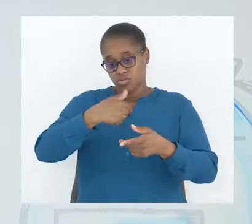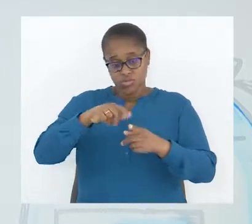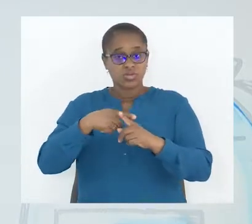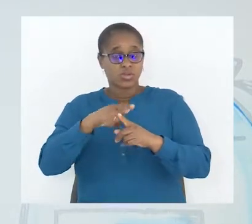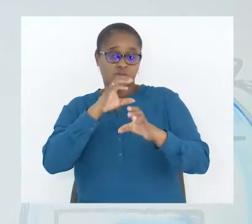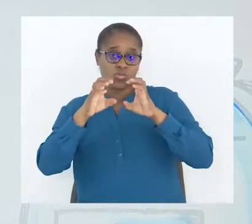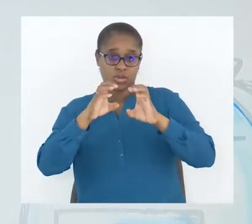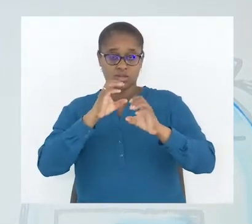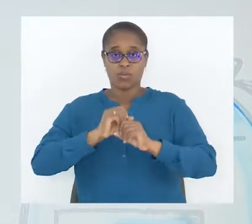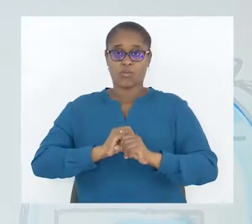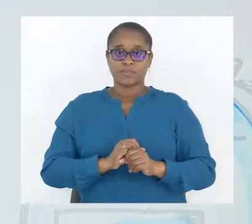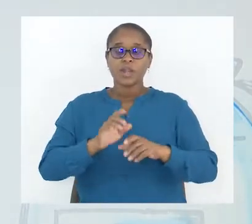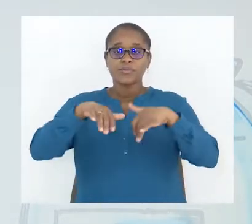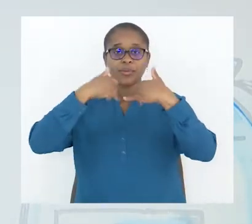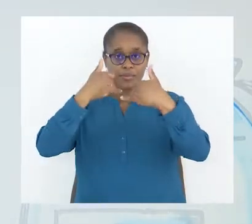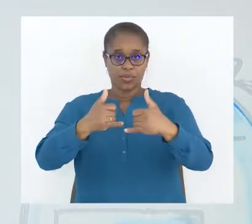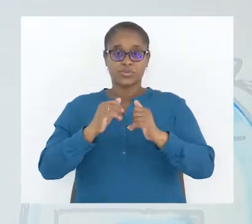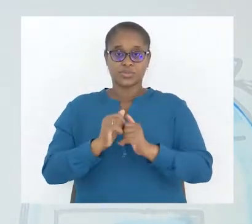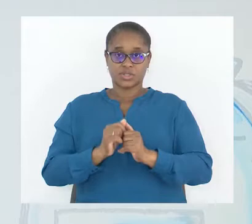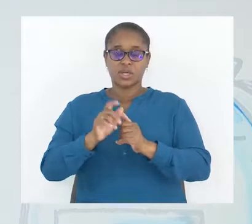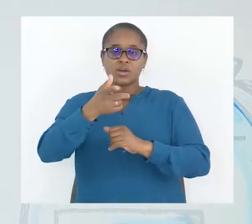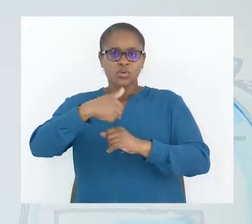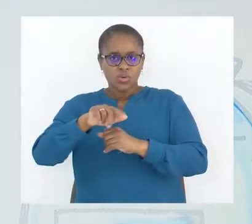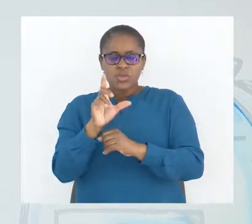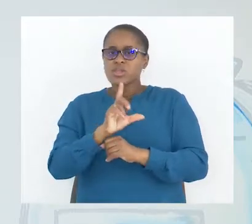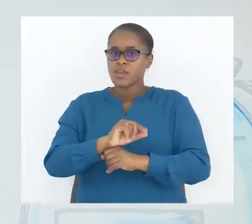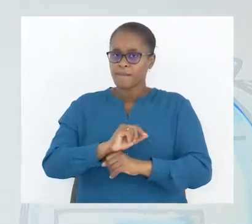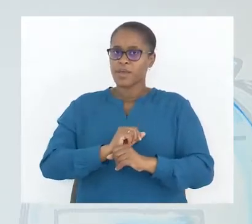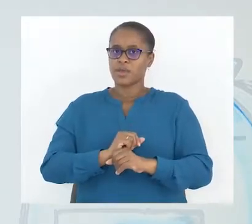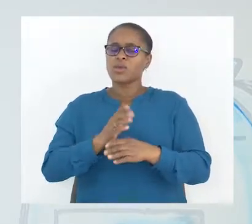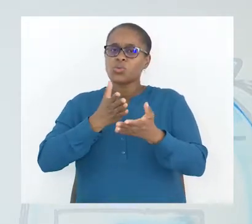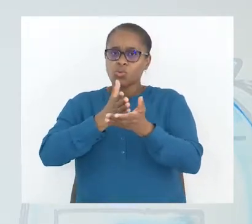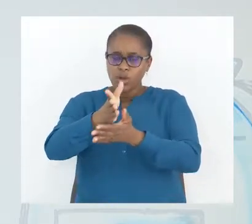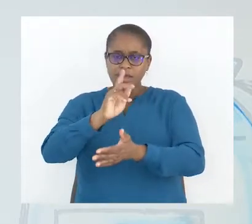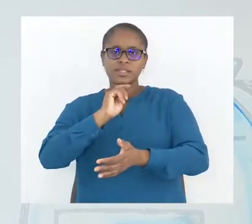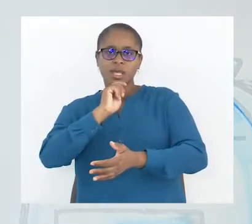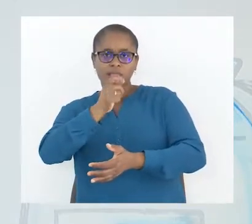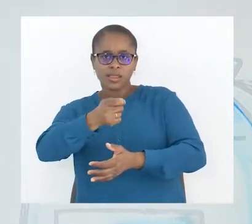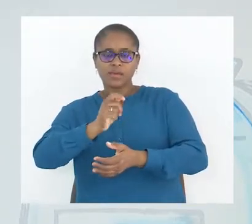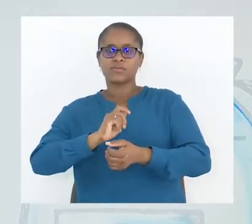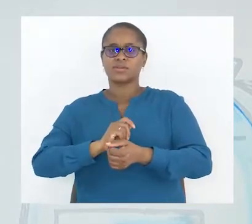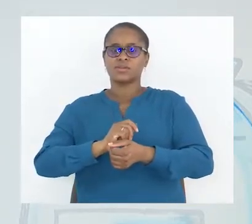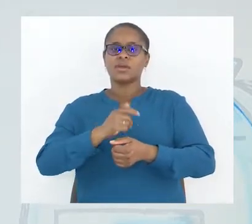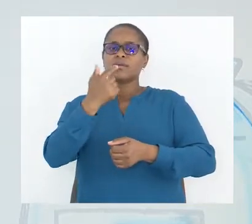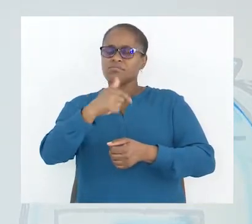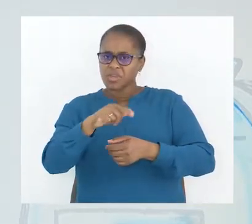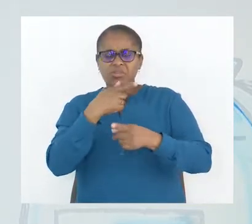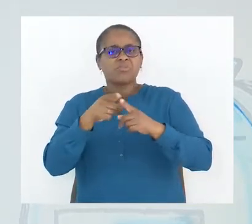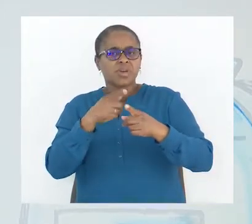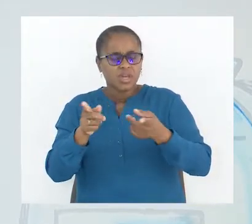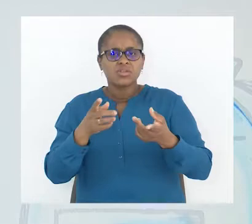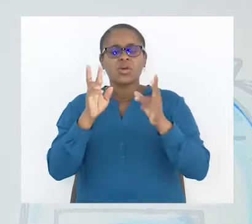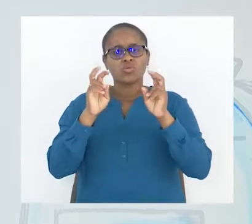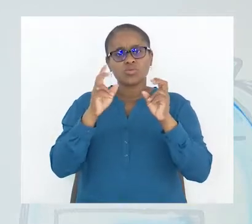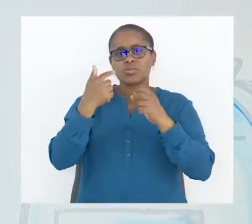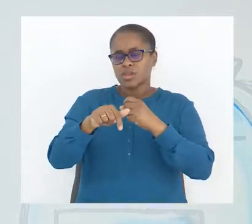intenção comunicativa. Depois, nós também, ao longo da entrevista, há